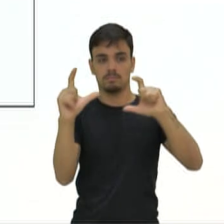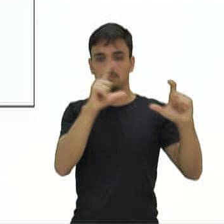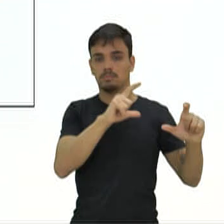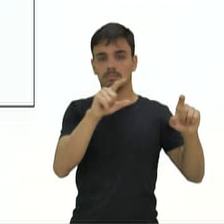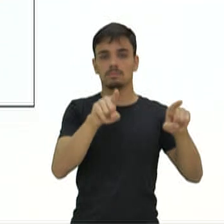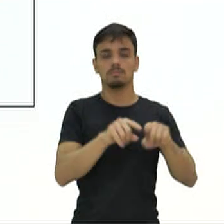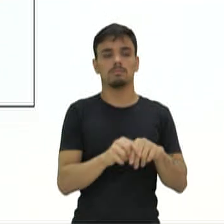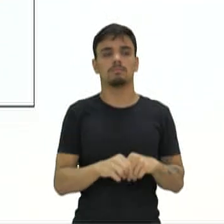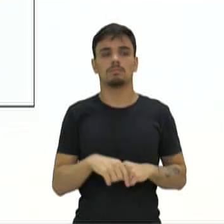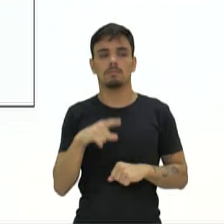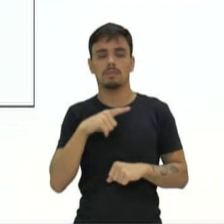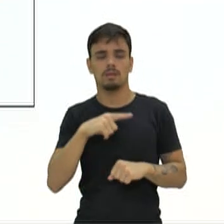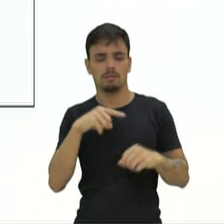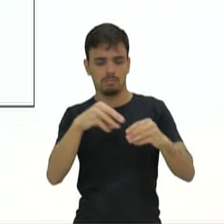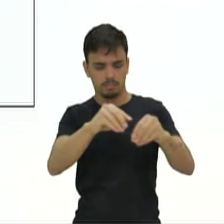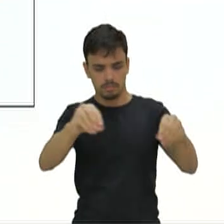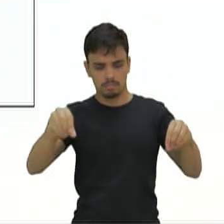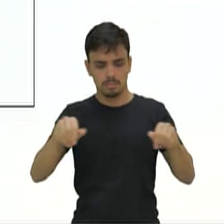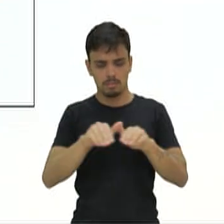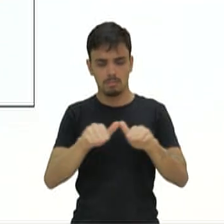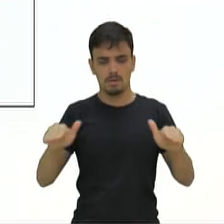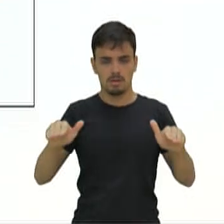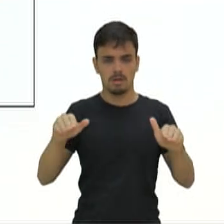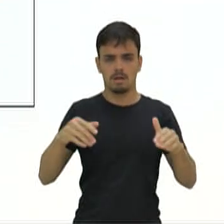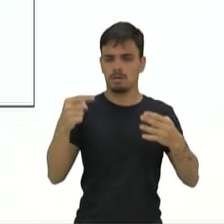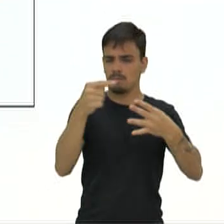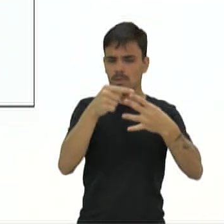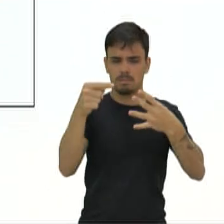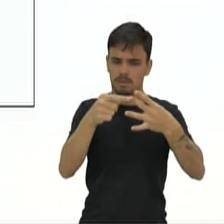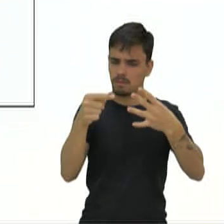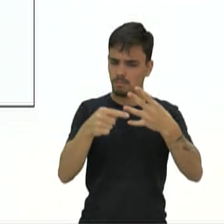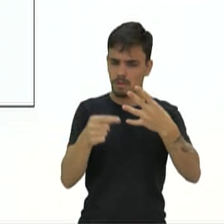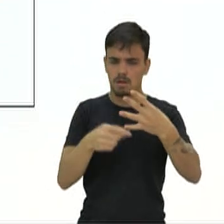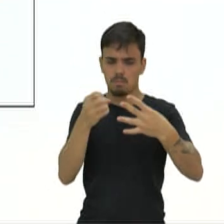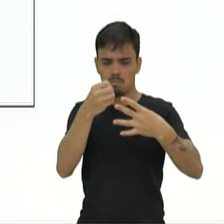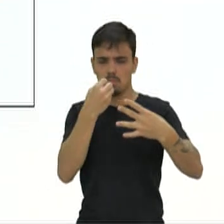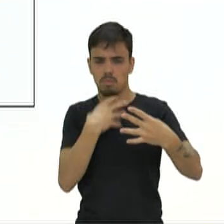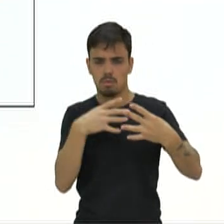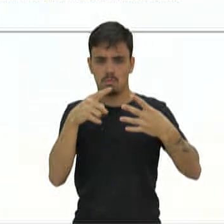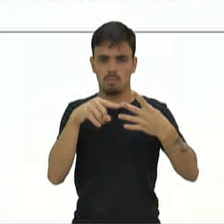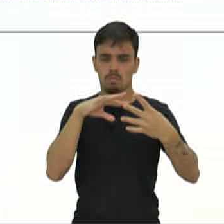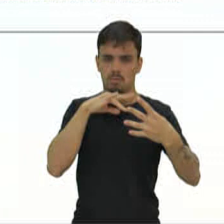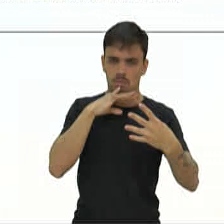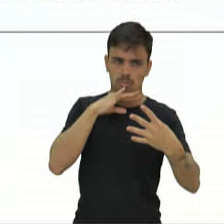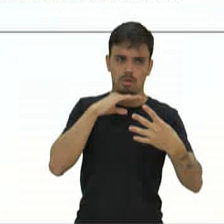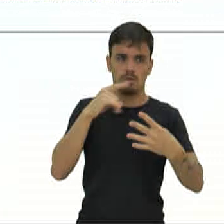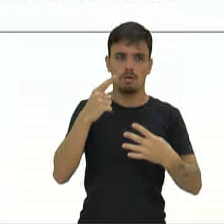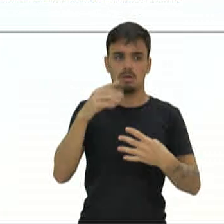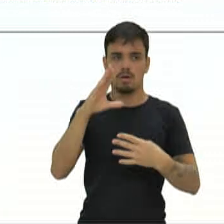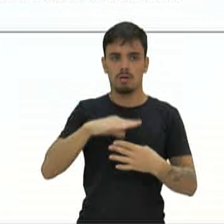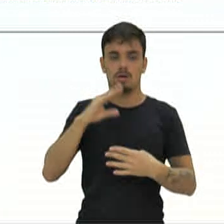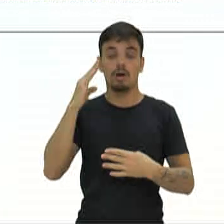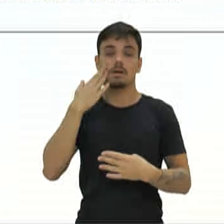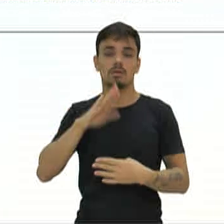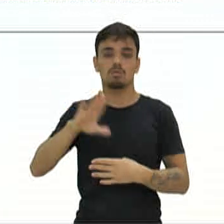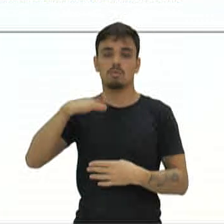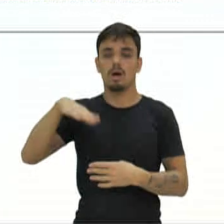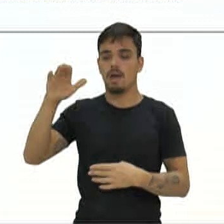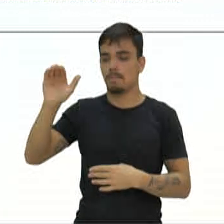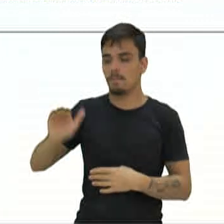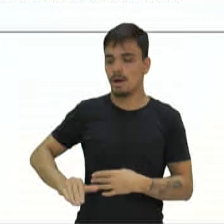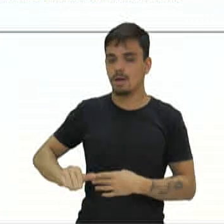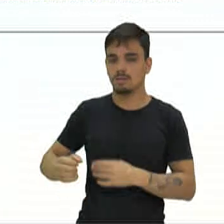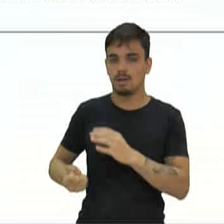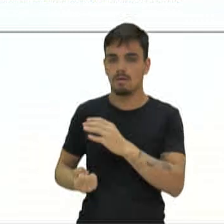solo de todos os tipos. De alta fertilidade, de baixa fertilidade. Por exemplo, o azul é baixa fertilidade. Olha onde que tem azul.